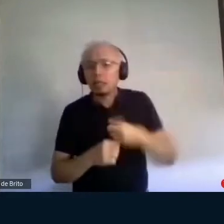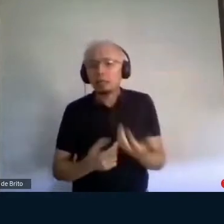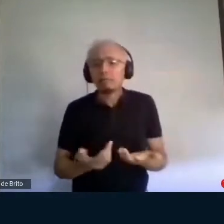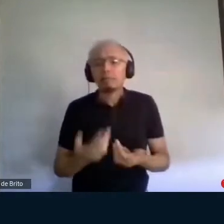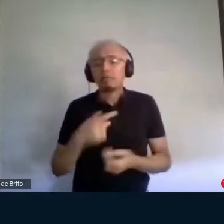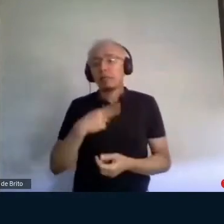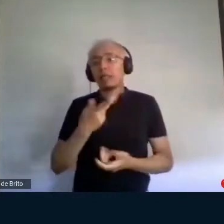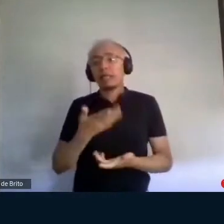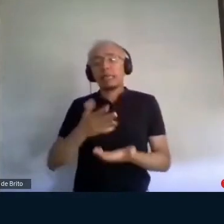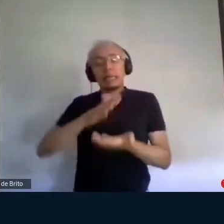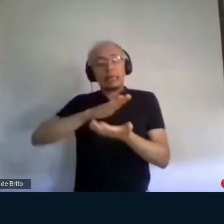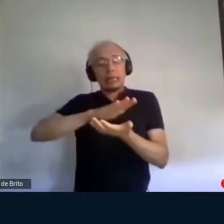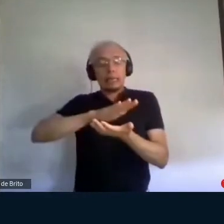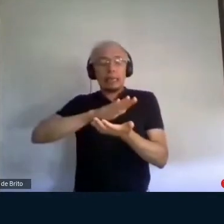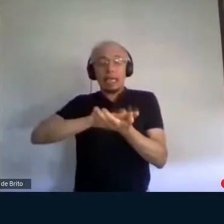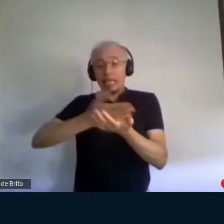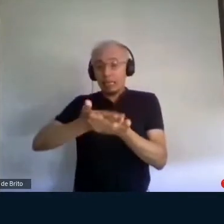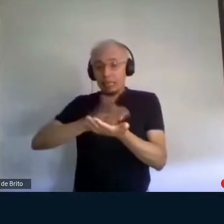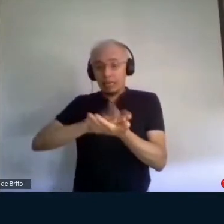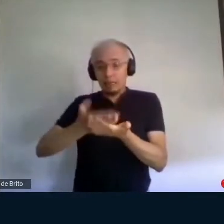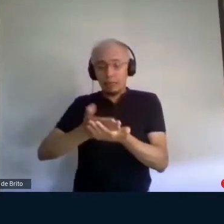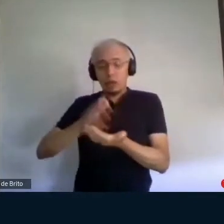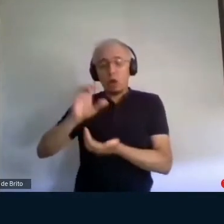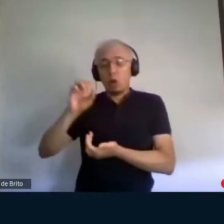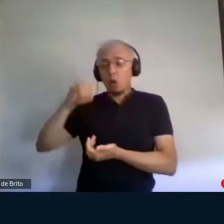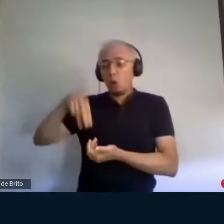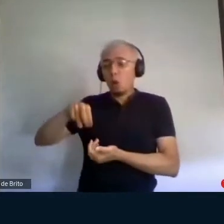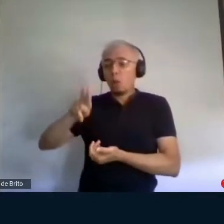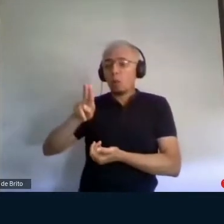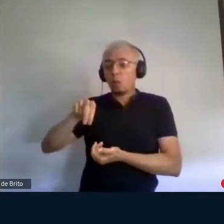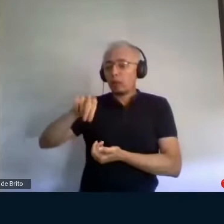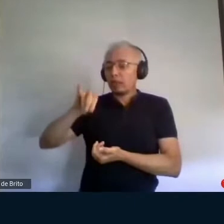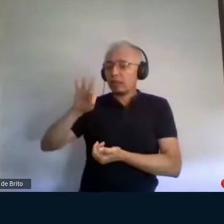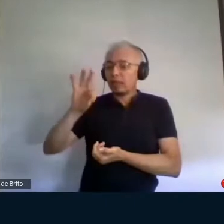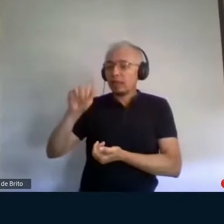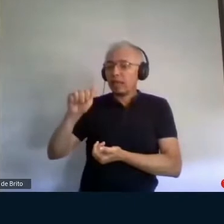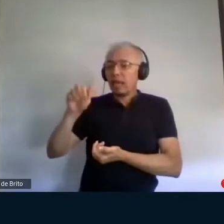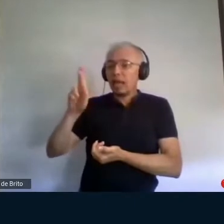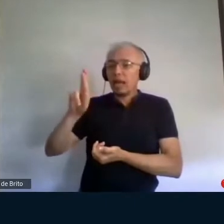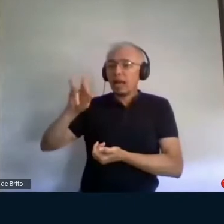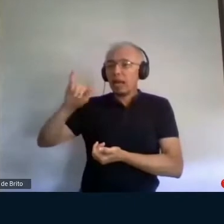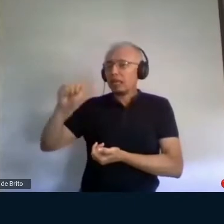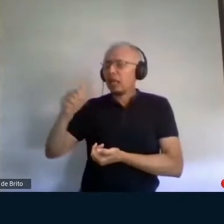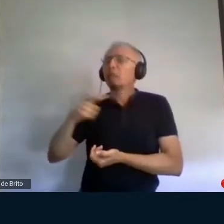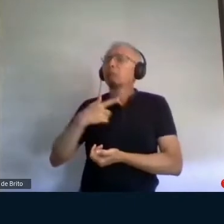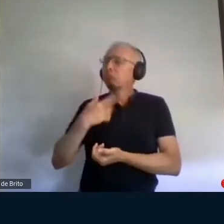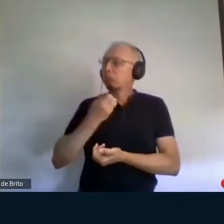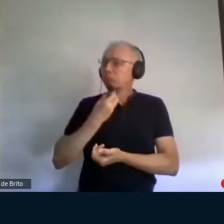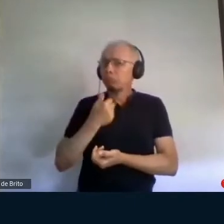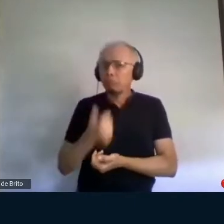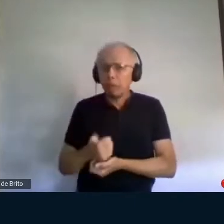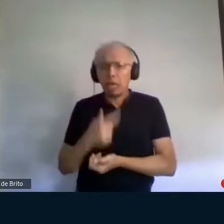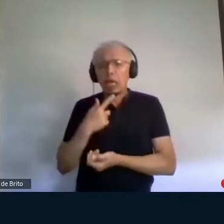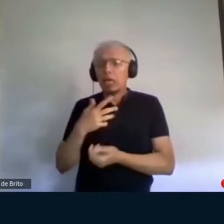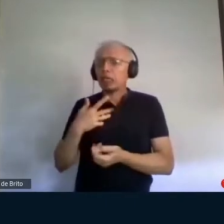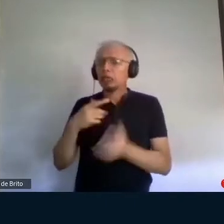comunitária. Você definiu extremamente bem a partir das autoras,